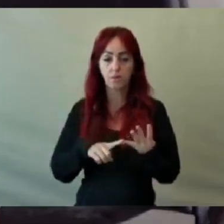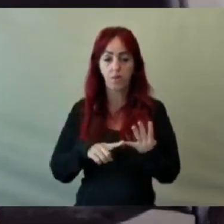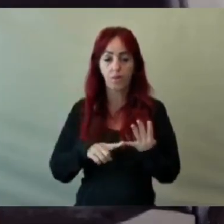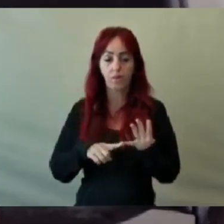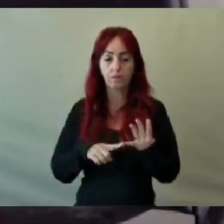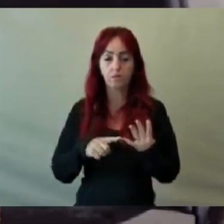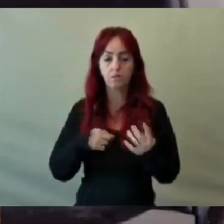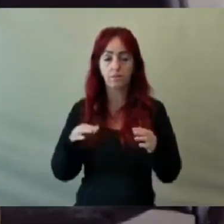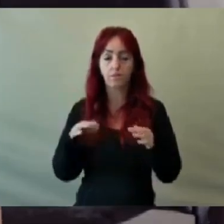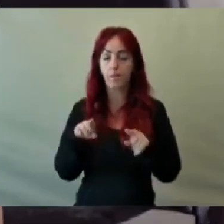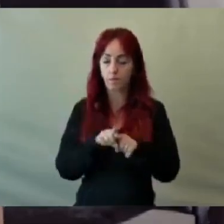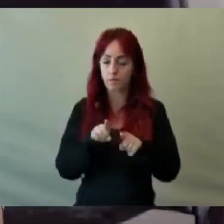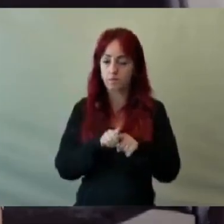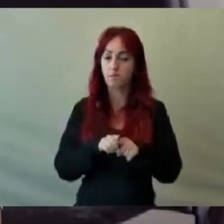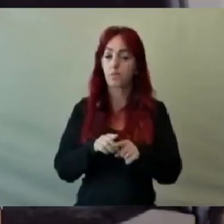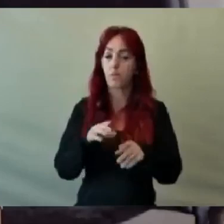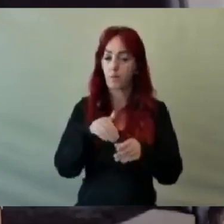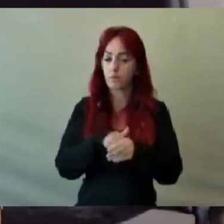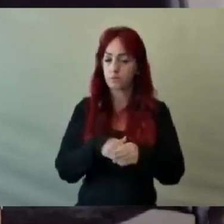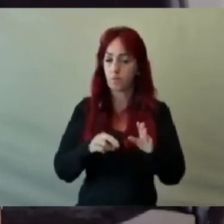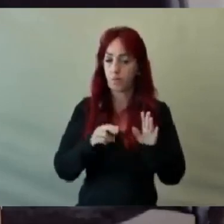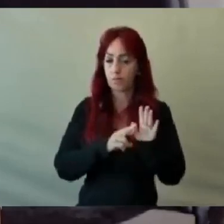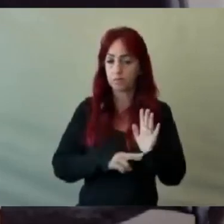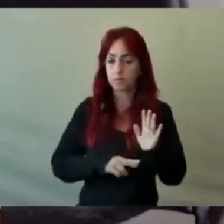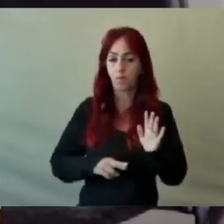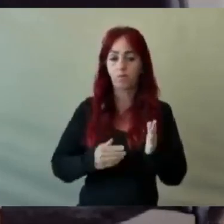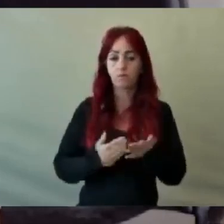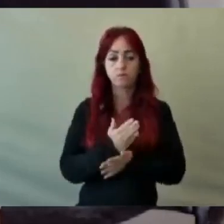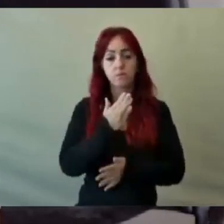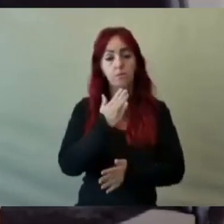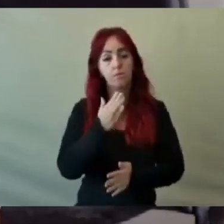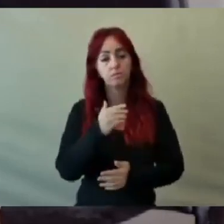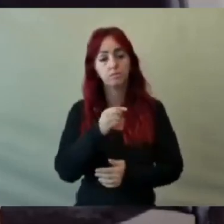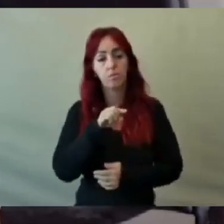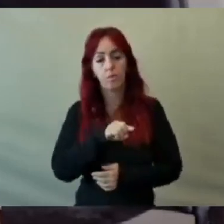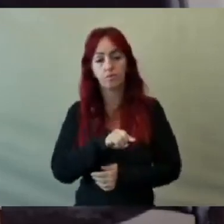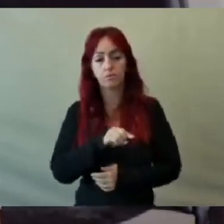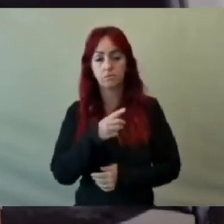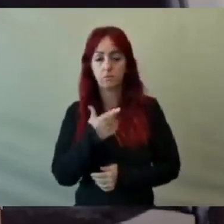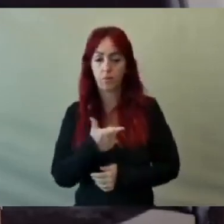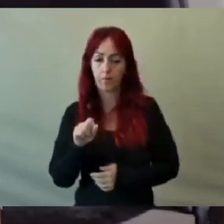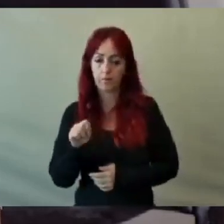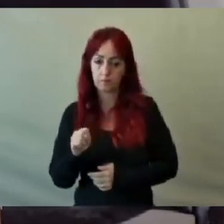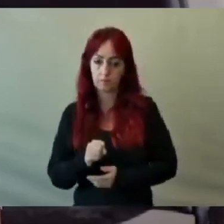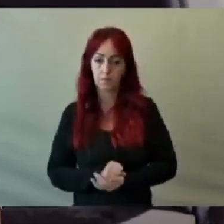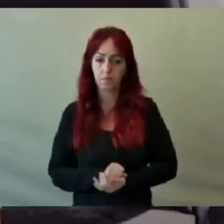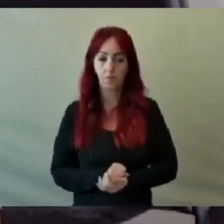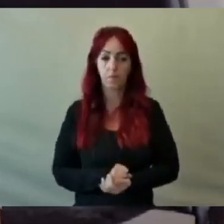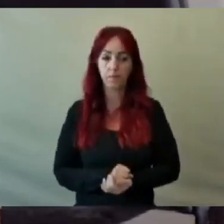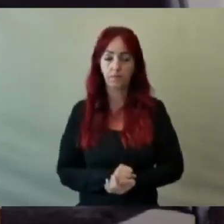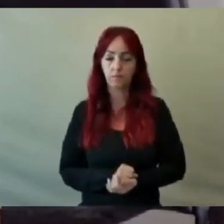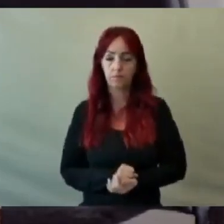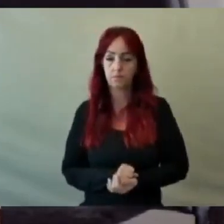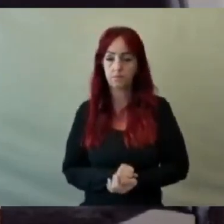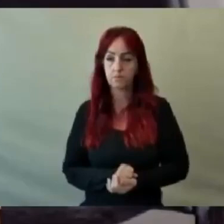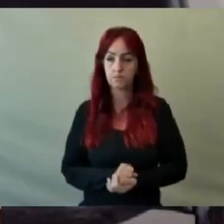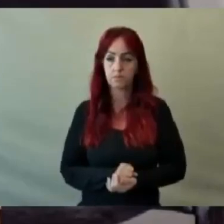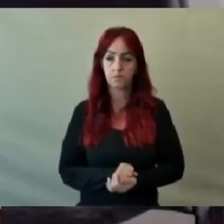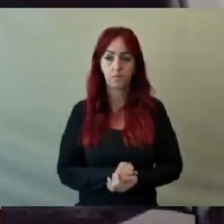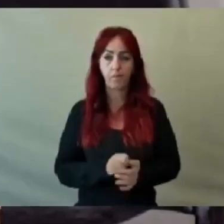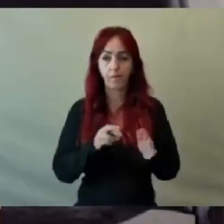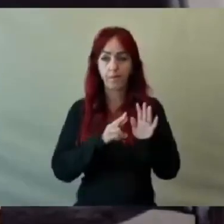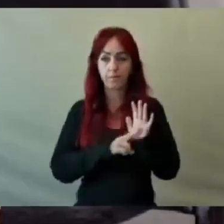requerimento. Aprovado, requerimento de comissão 1028-2024. Dez, requerimento de comissão